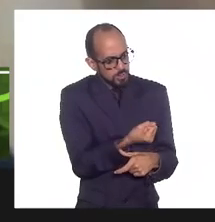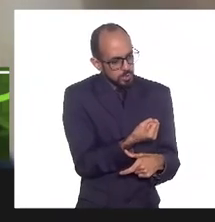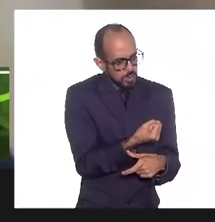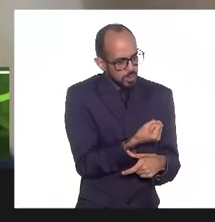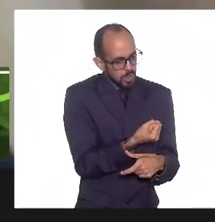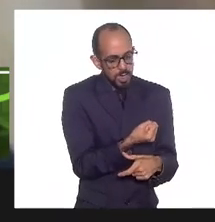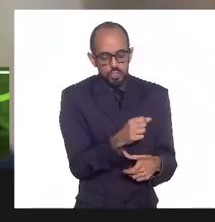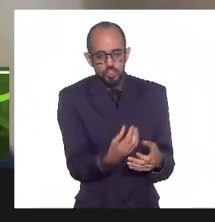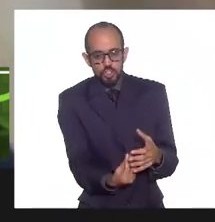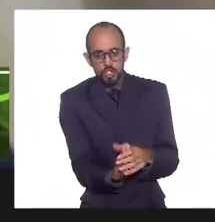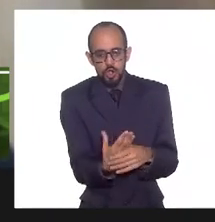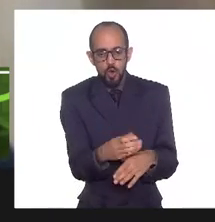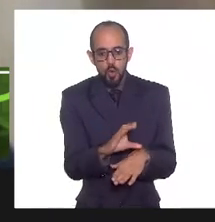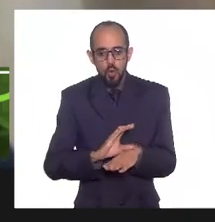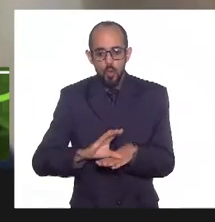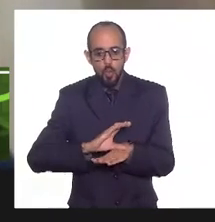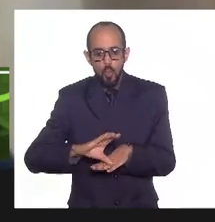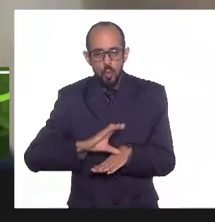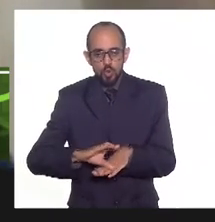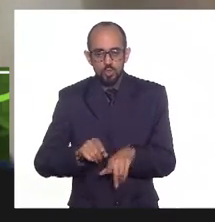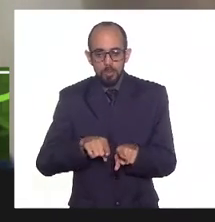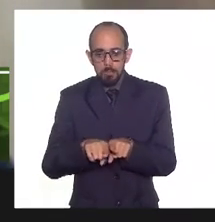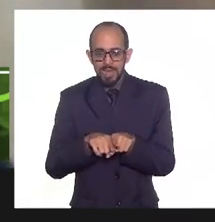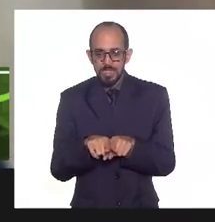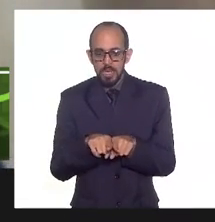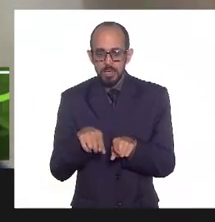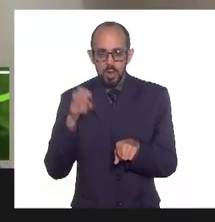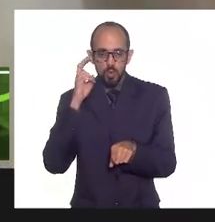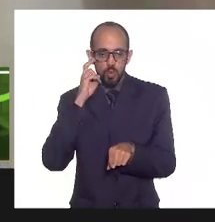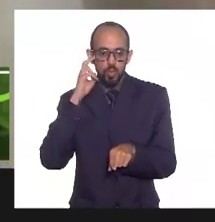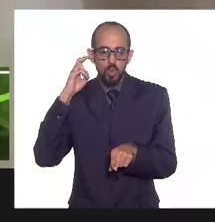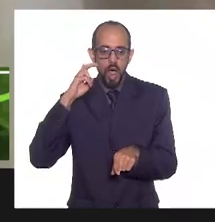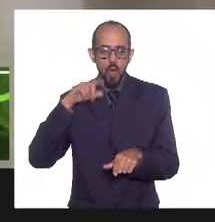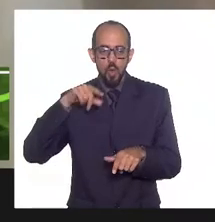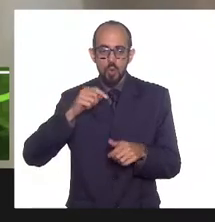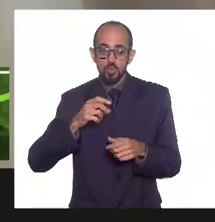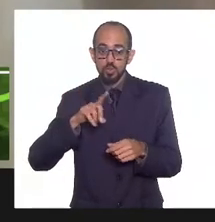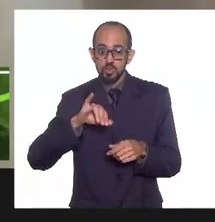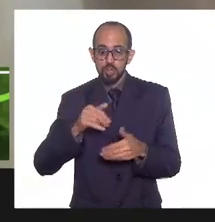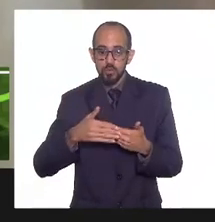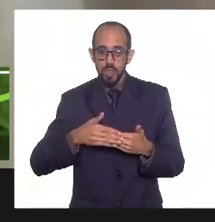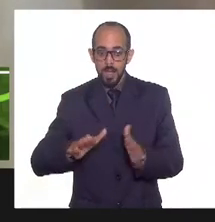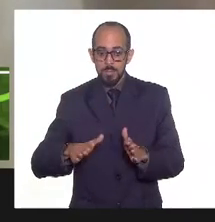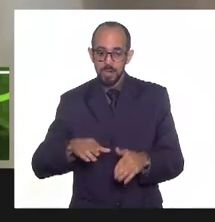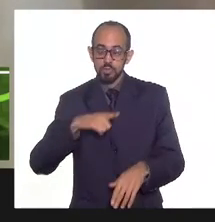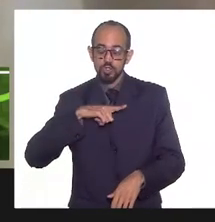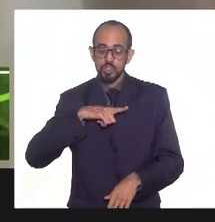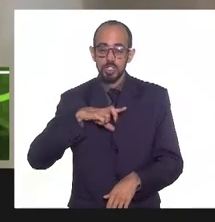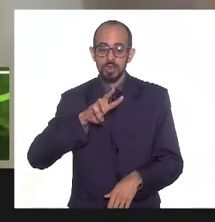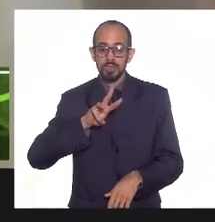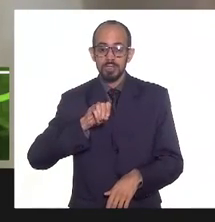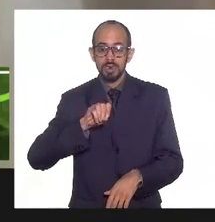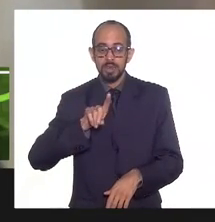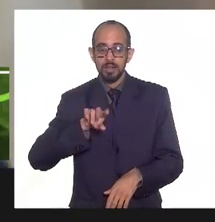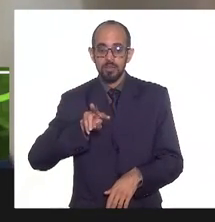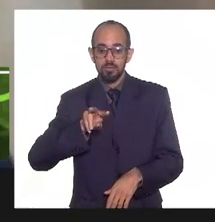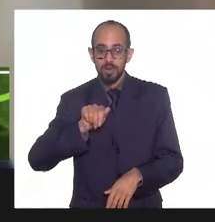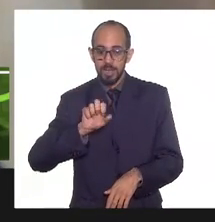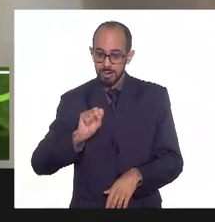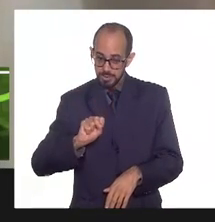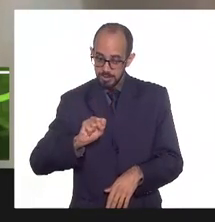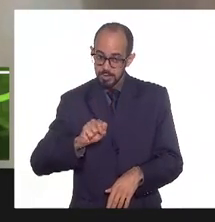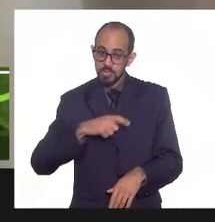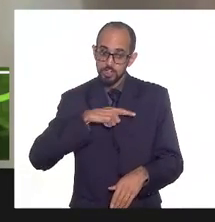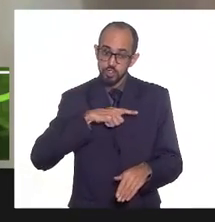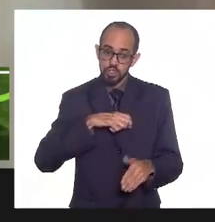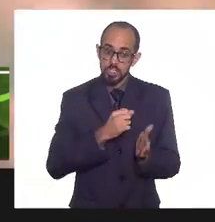chamado parceria cultural esse curso até no dia que foi aberto tinha 30 vagas e tinha 800 inscritos